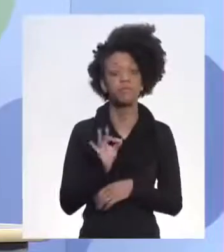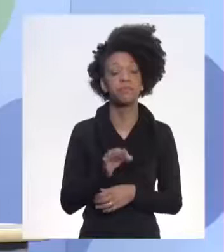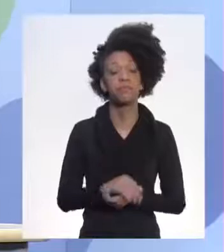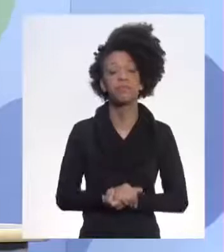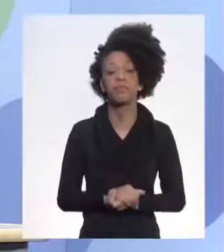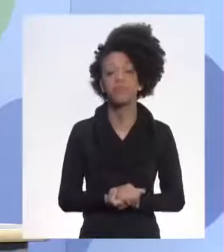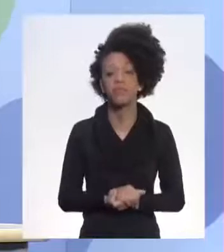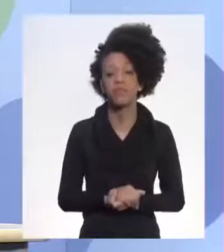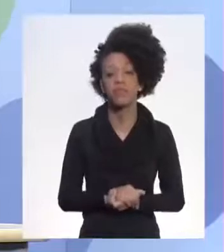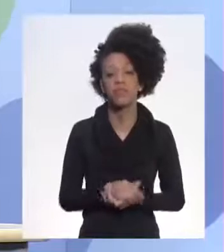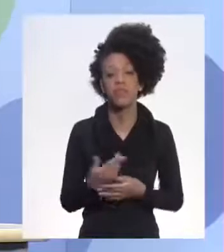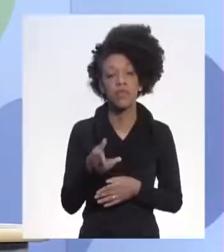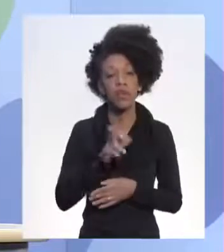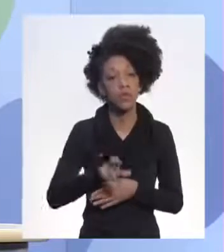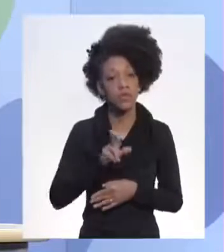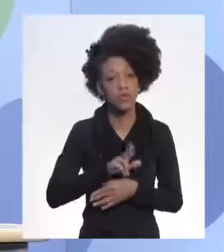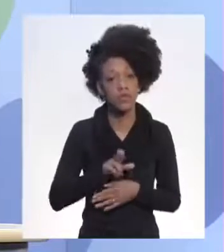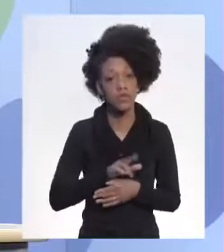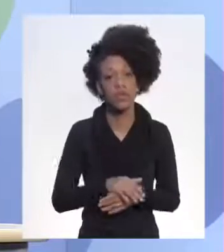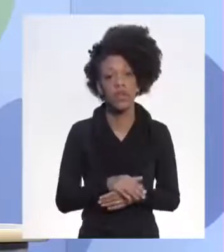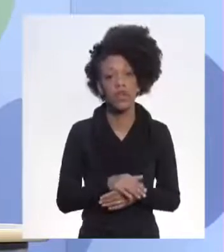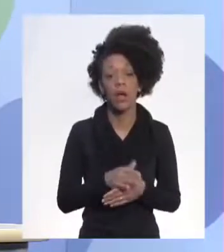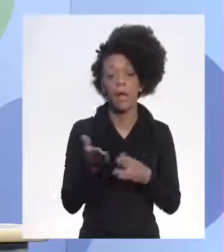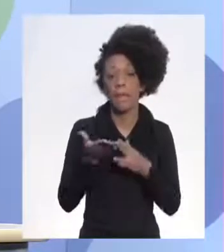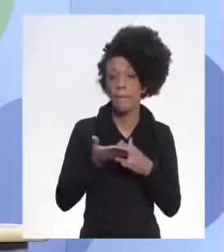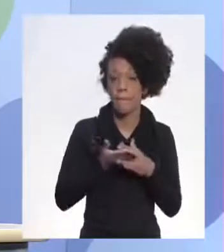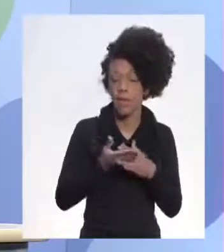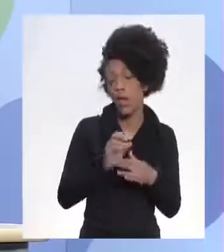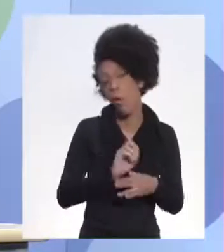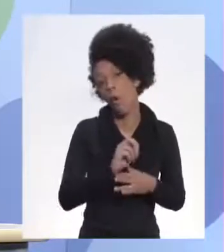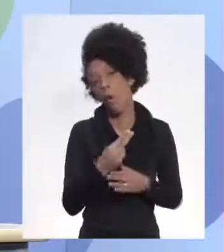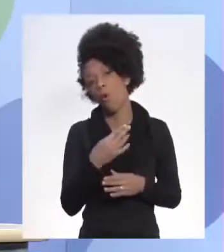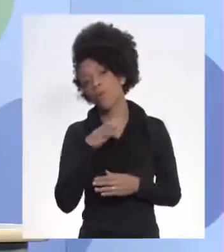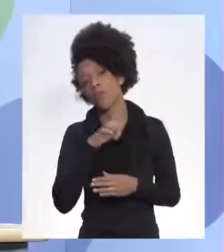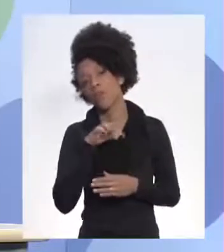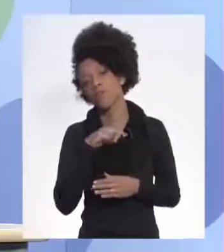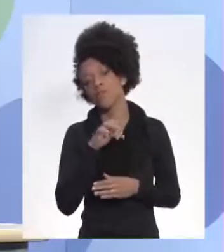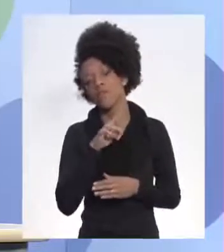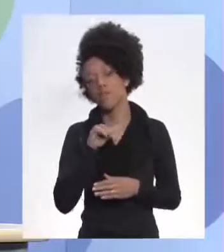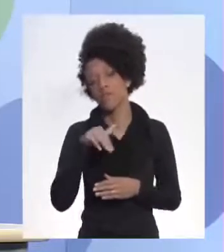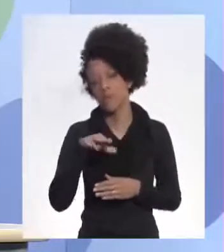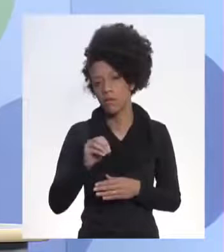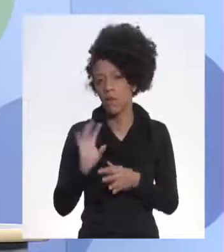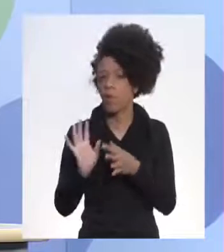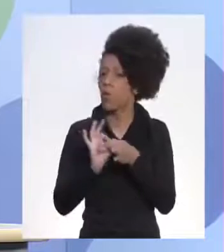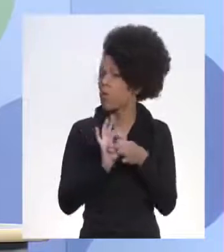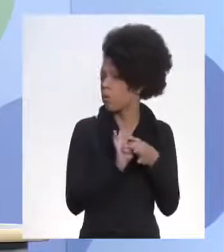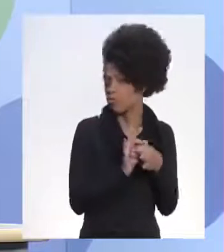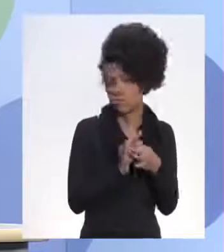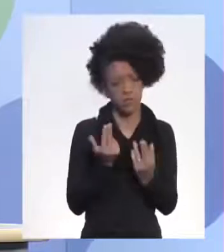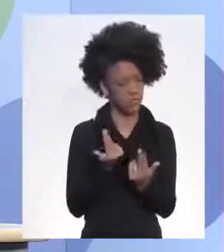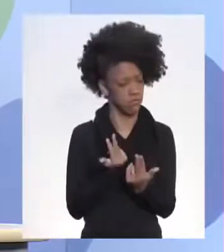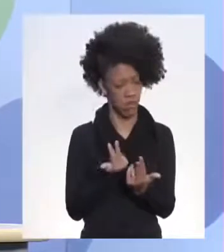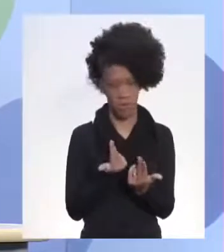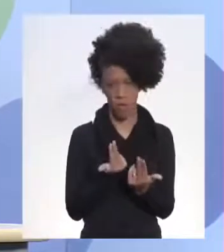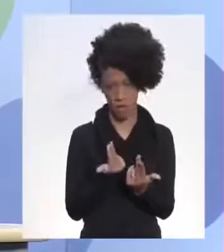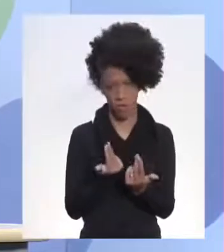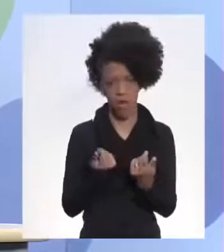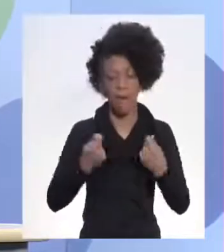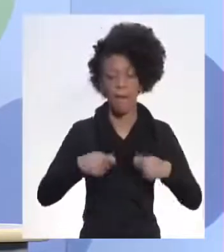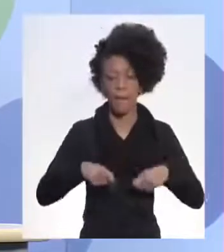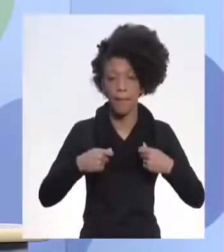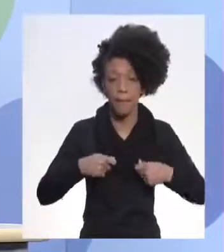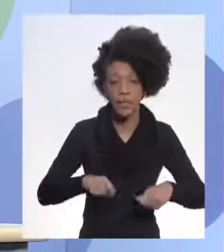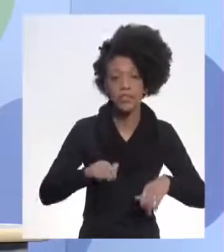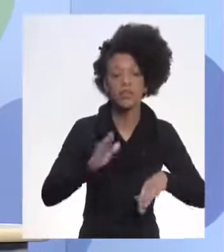exatamente. Utilizando o termo meio, extremo ou não, o contexto é o mesmo. A gente